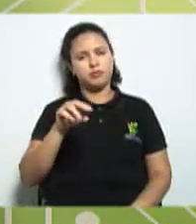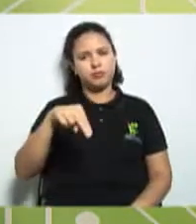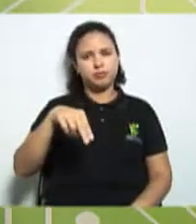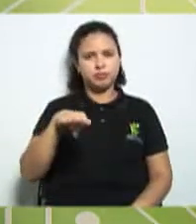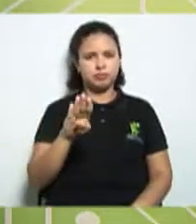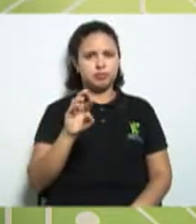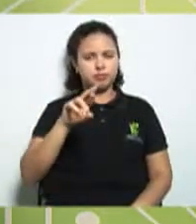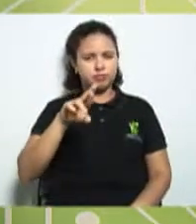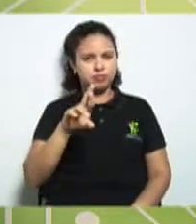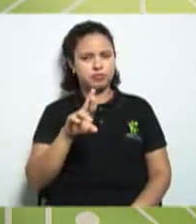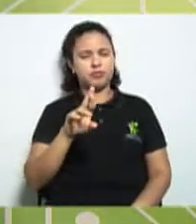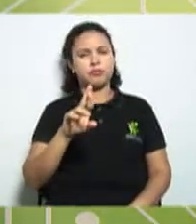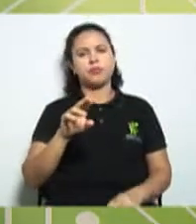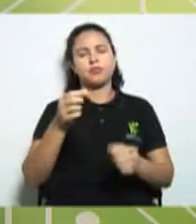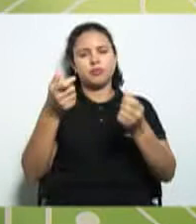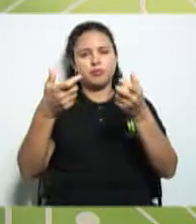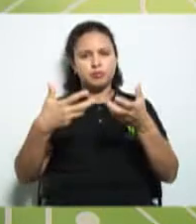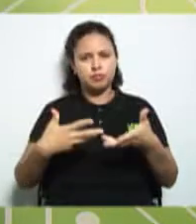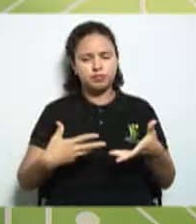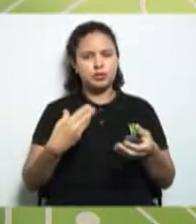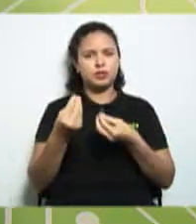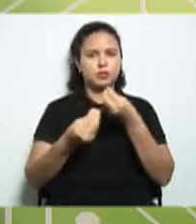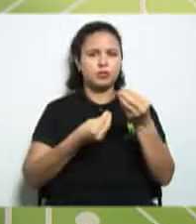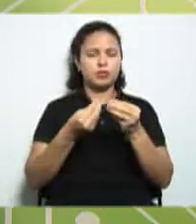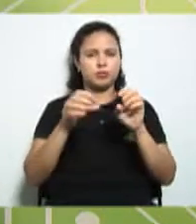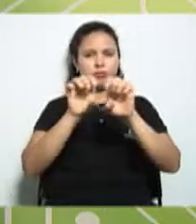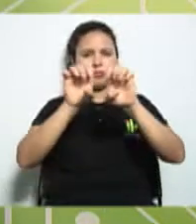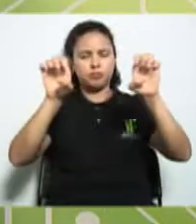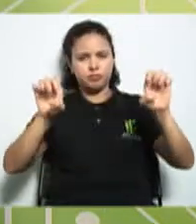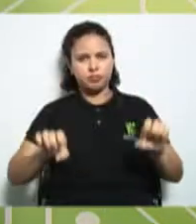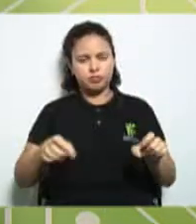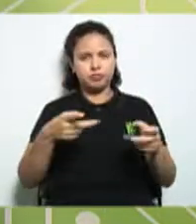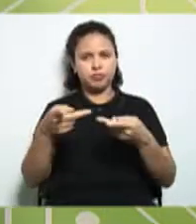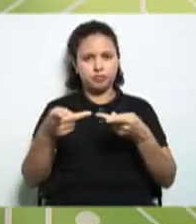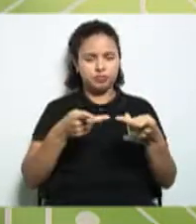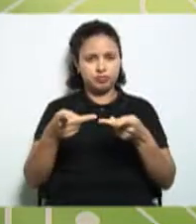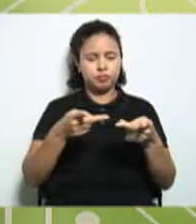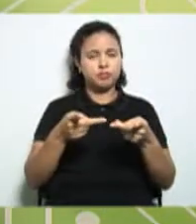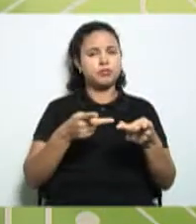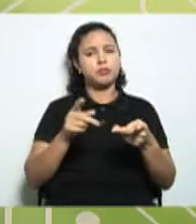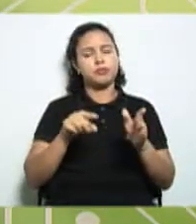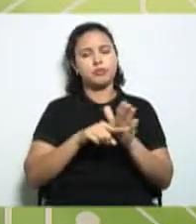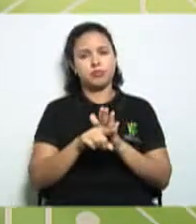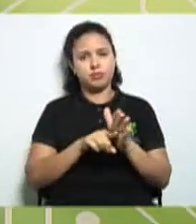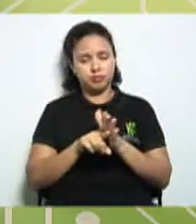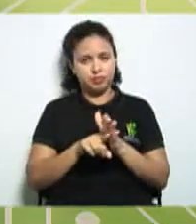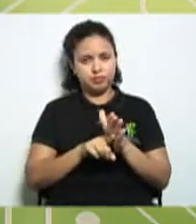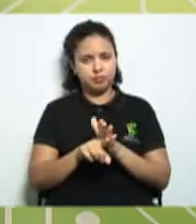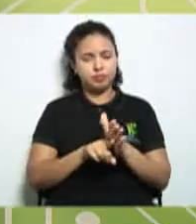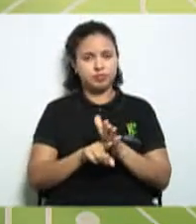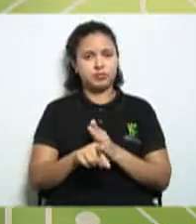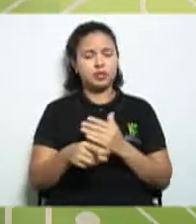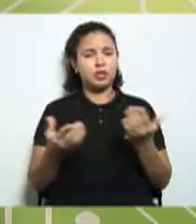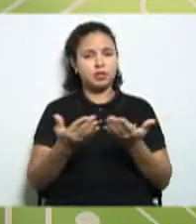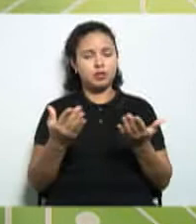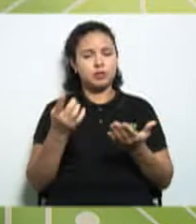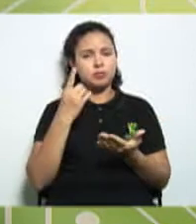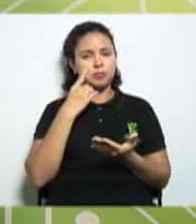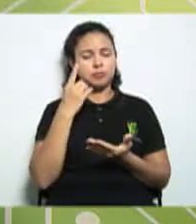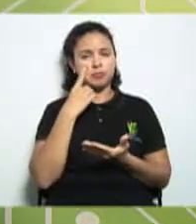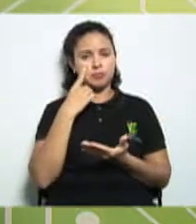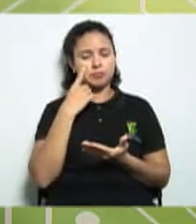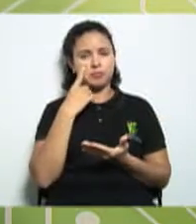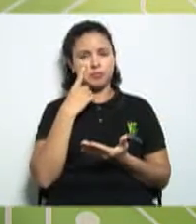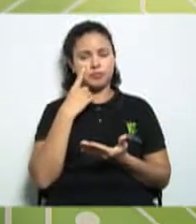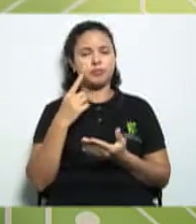né, essa estrutura de projeto de pesquisa. Então, você acompanha aí com a gente essa estruturazinha, né, que a professora Anabela